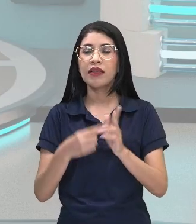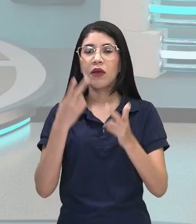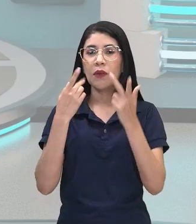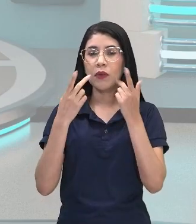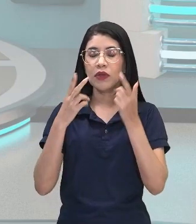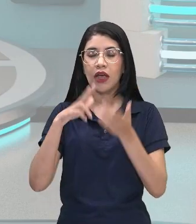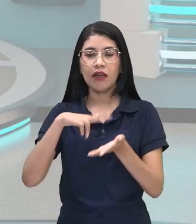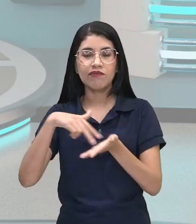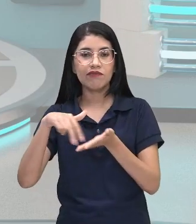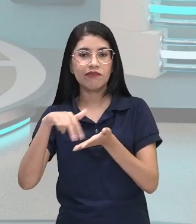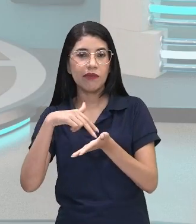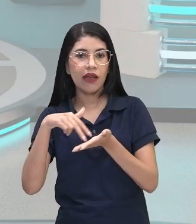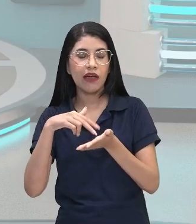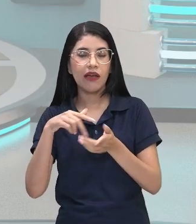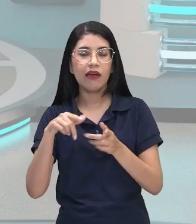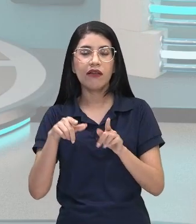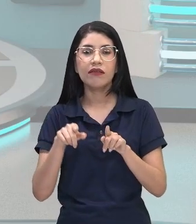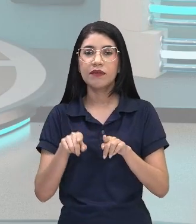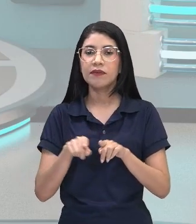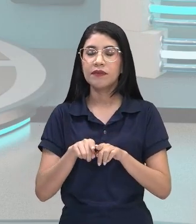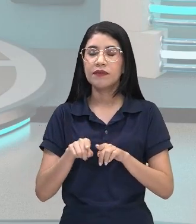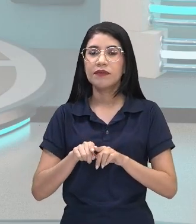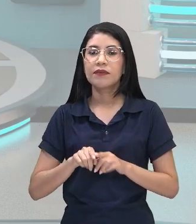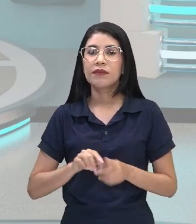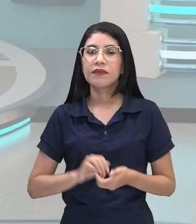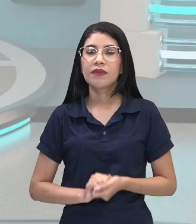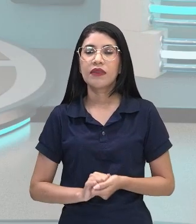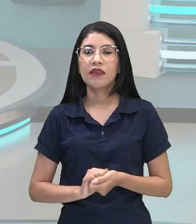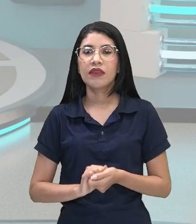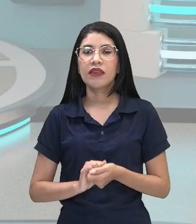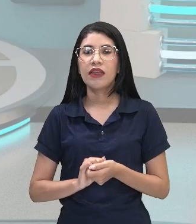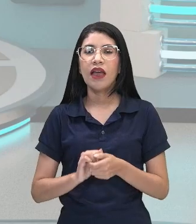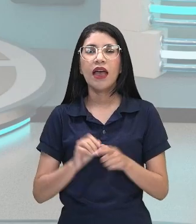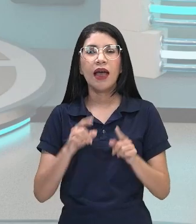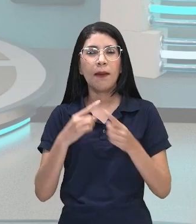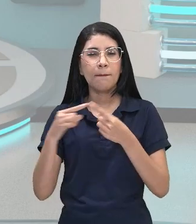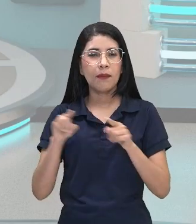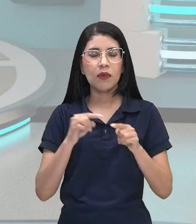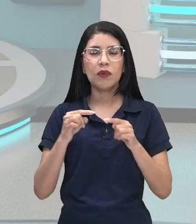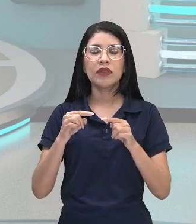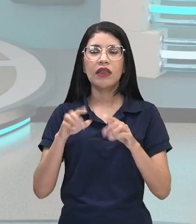dança, o teatro, a ópera e também